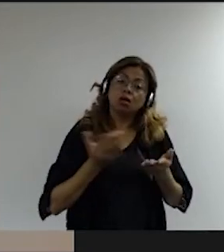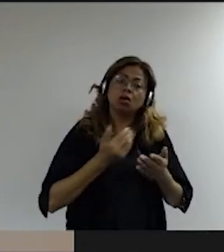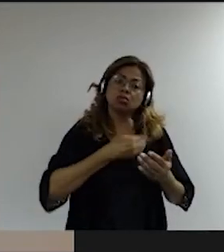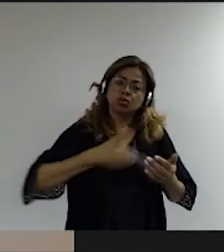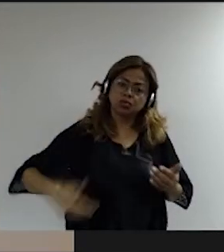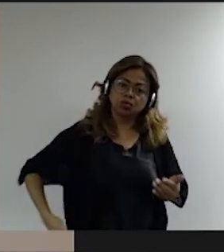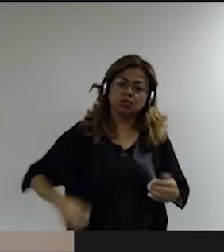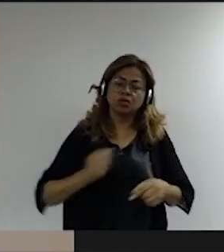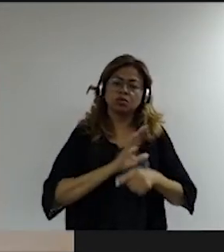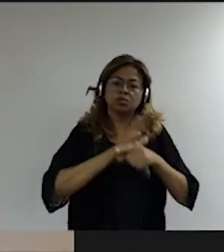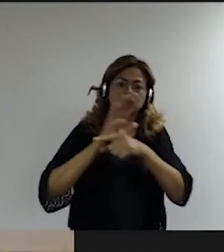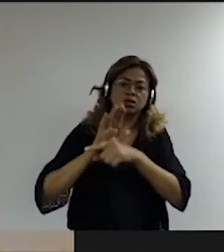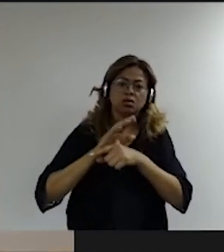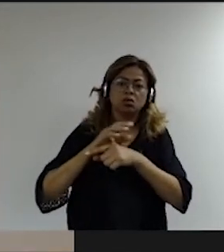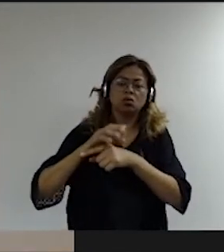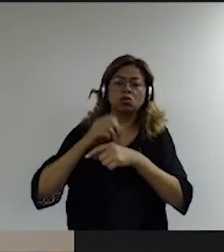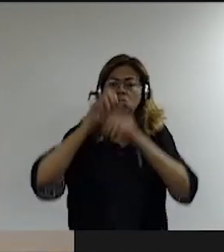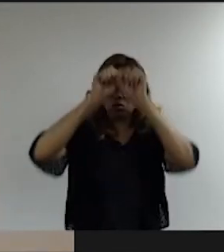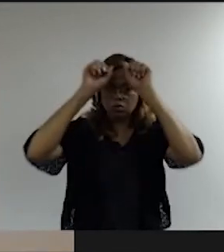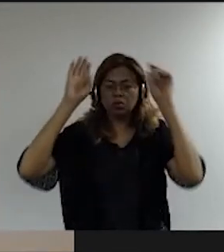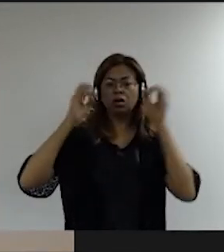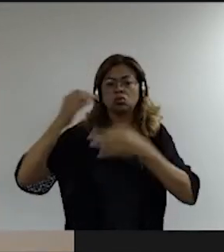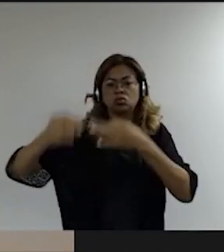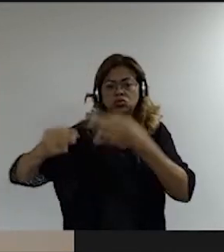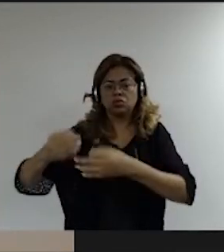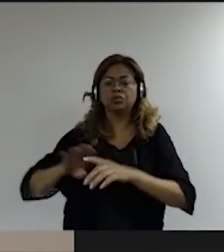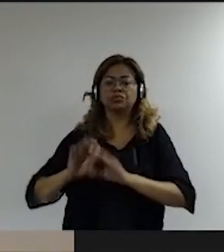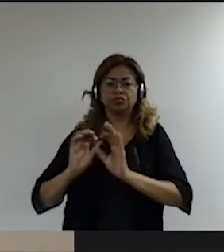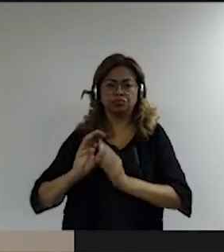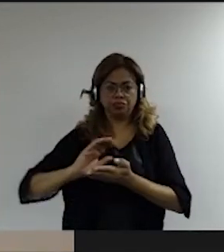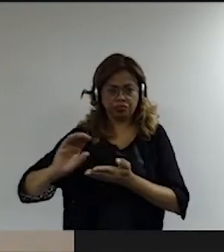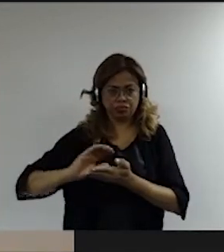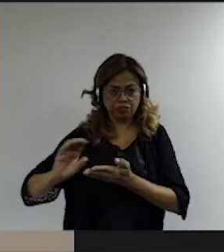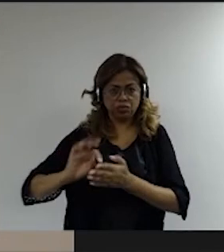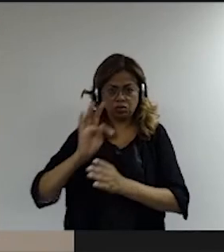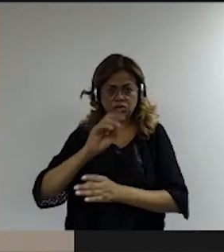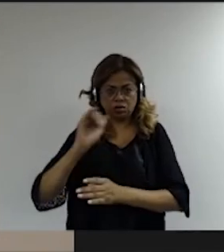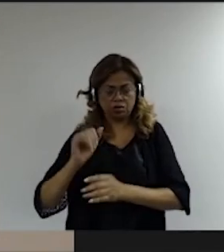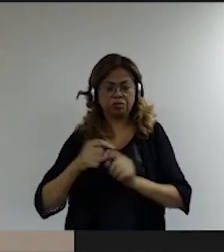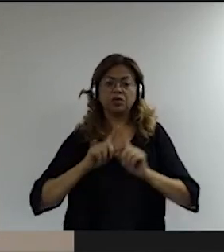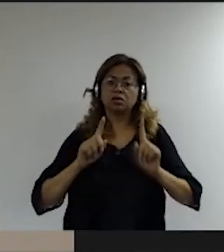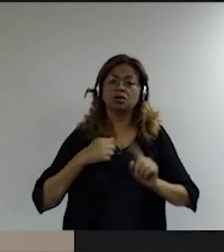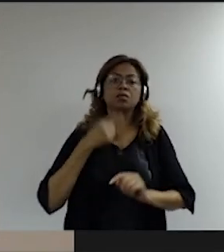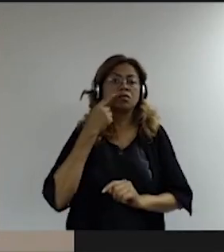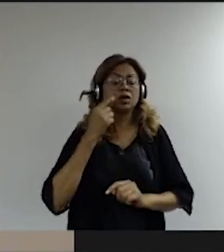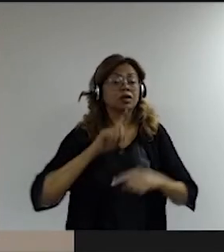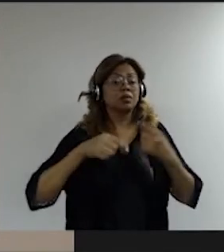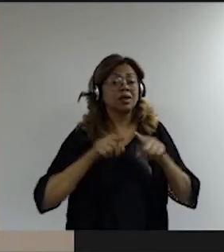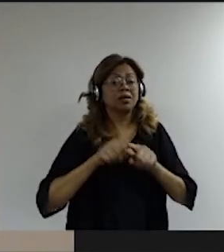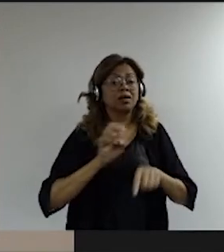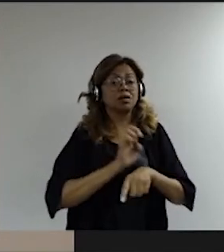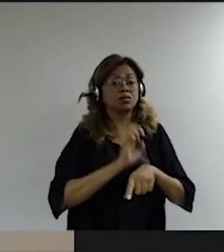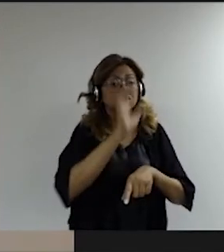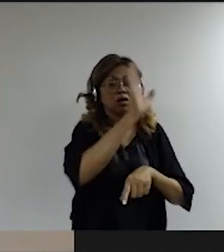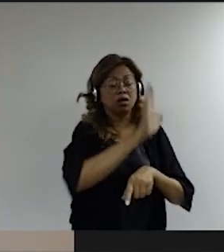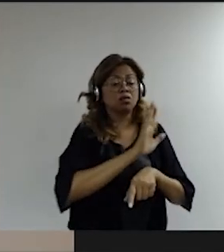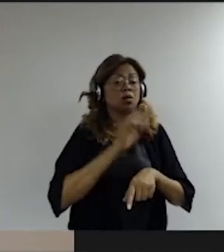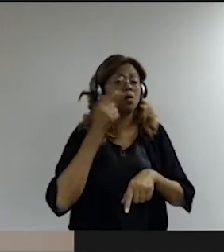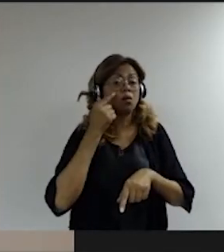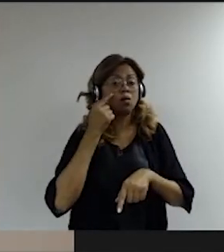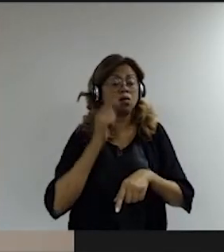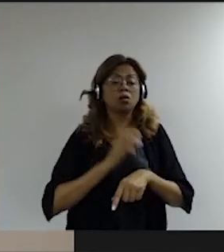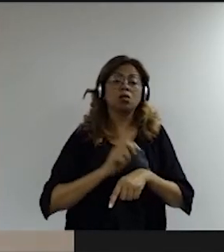carregam problemas mais agudos, como o Rio Grande do Sul, onde 85% do Tribunal de Justiça não tem um processo